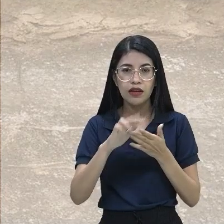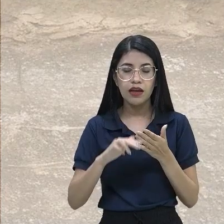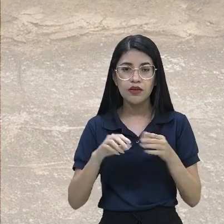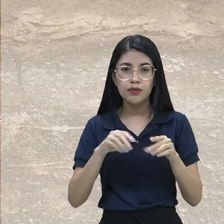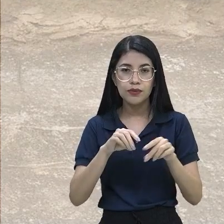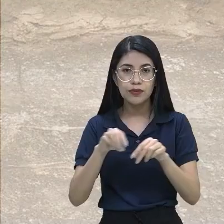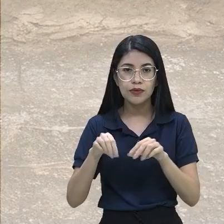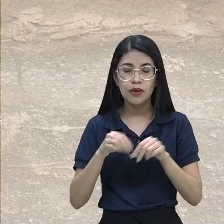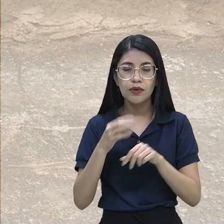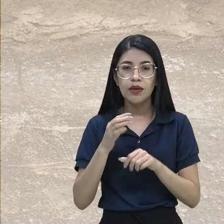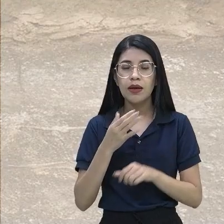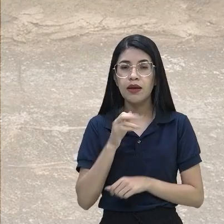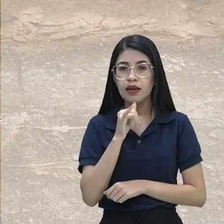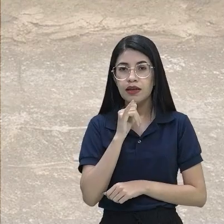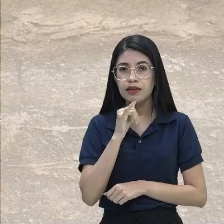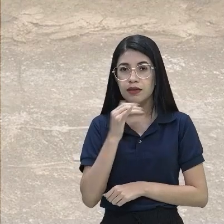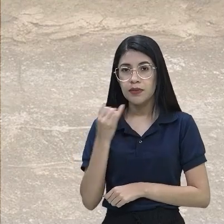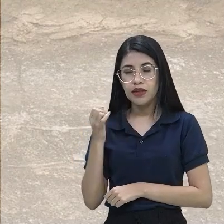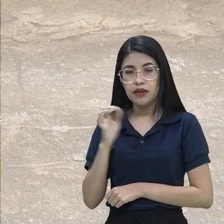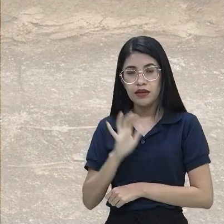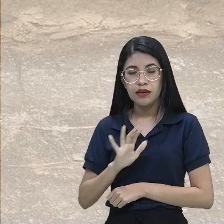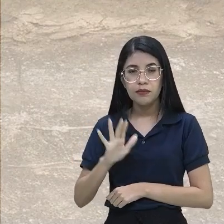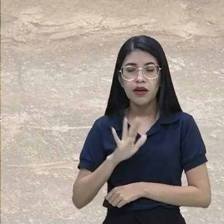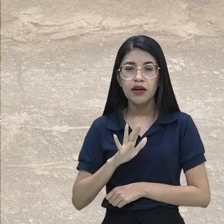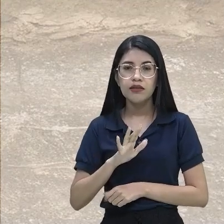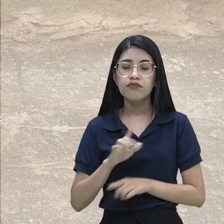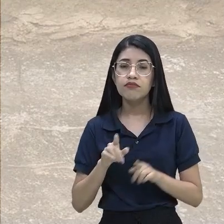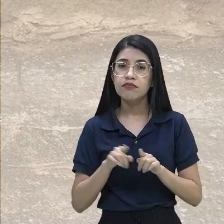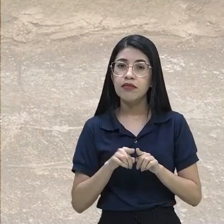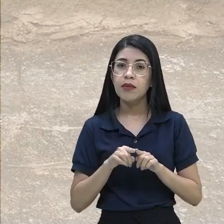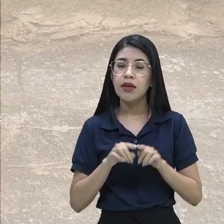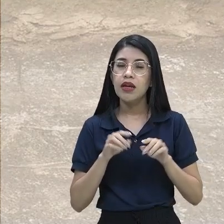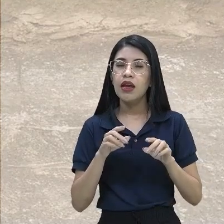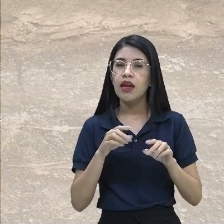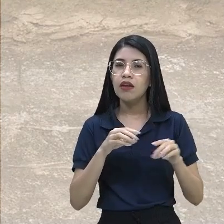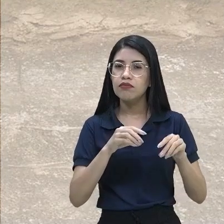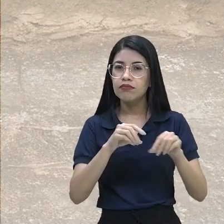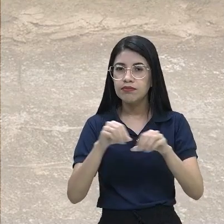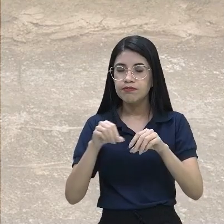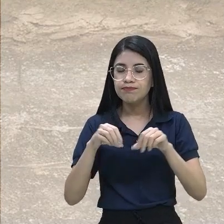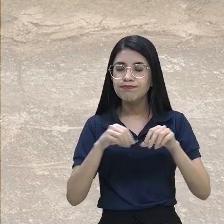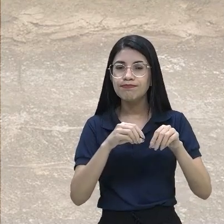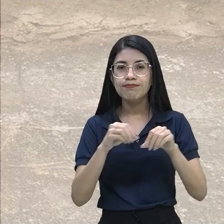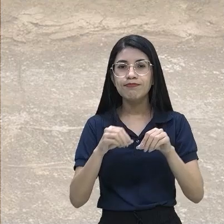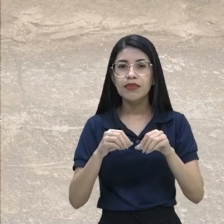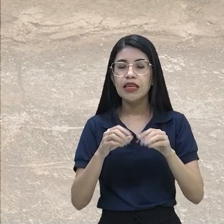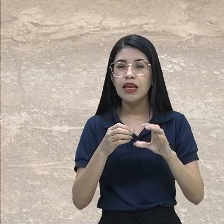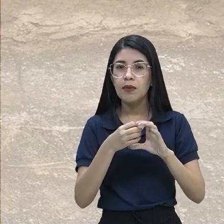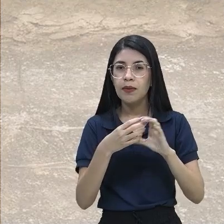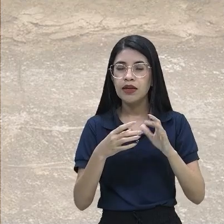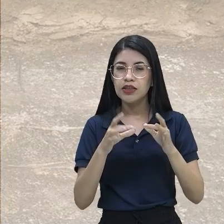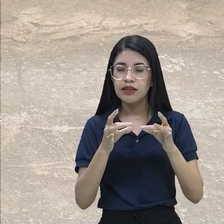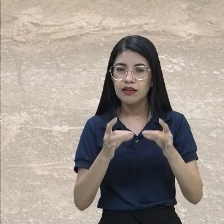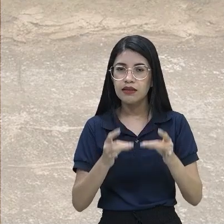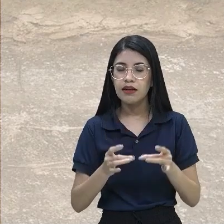vendo, né, isso aqui é uma arte, é uma obra-prima isso daqui. O solo é uma obra-prima, gente. A gente está estudando o